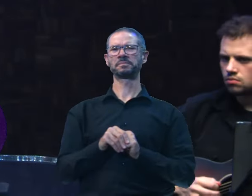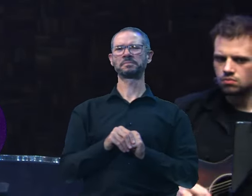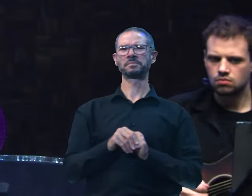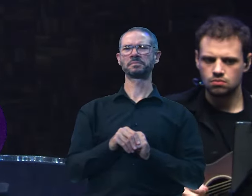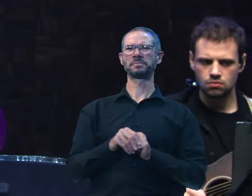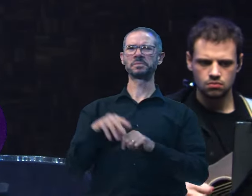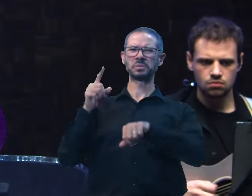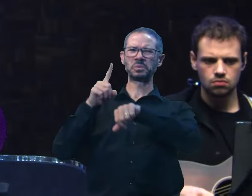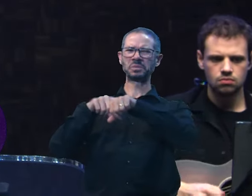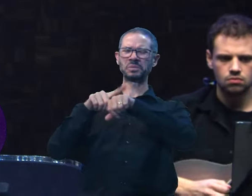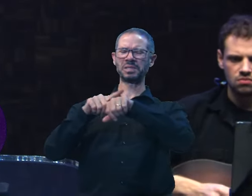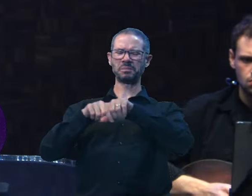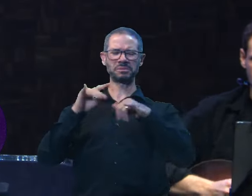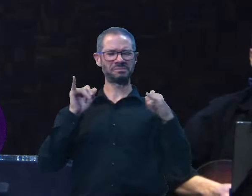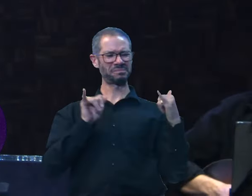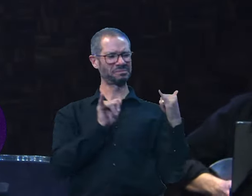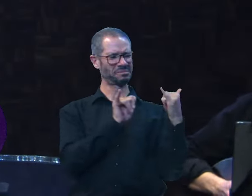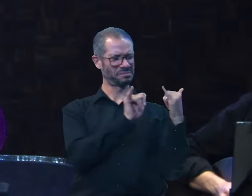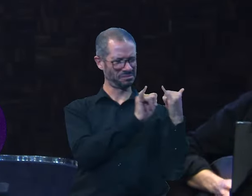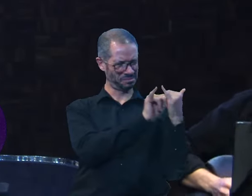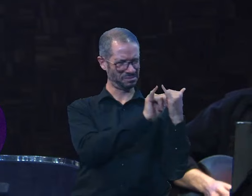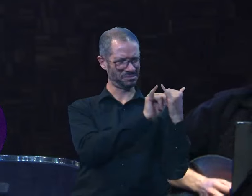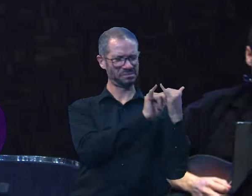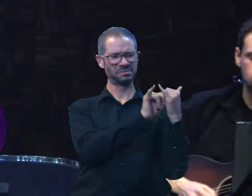a um tempo de perdão.